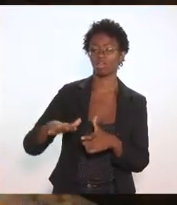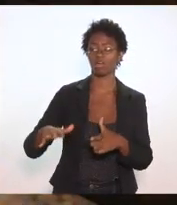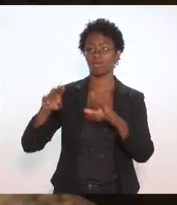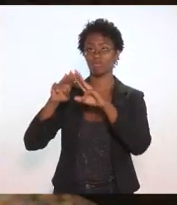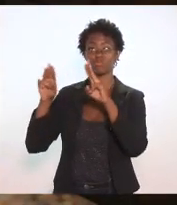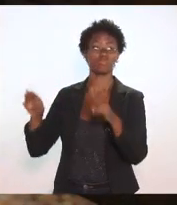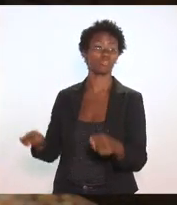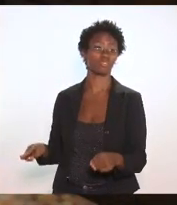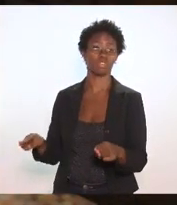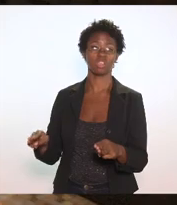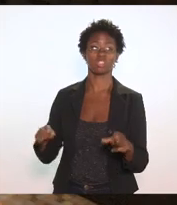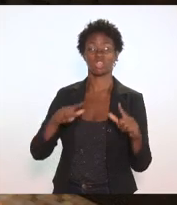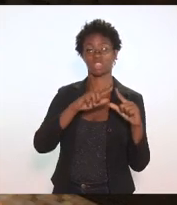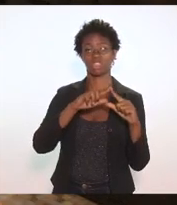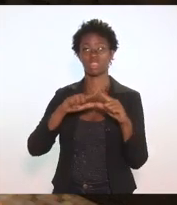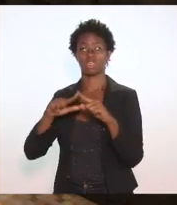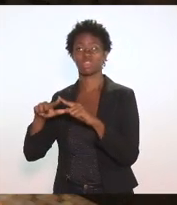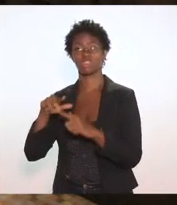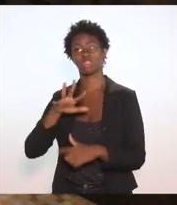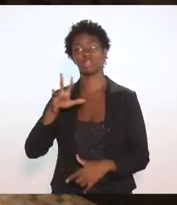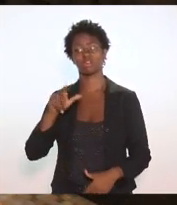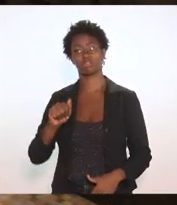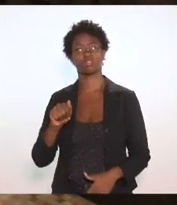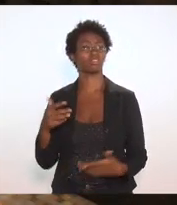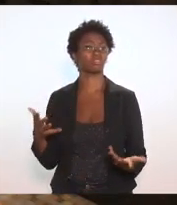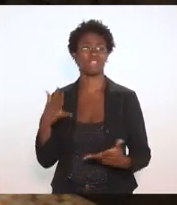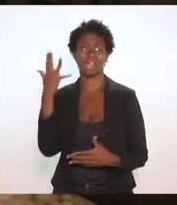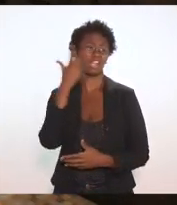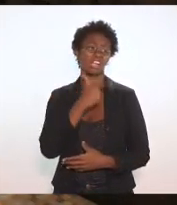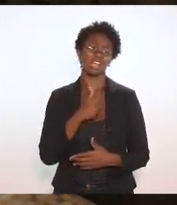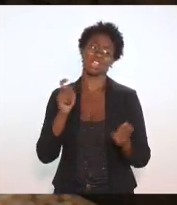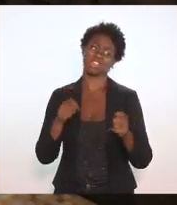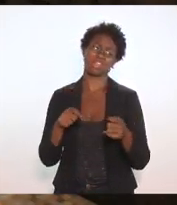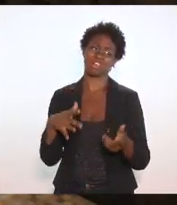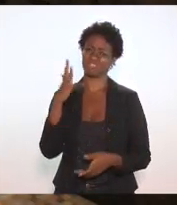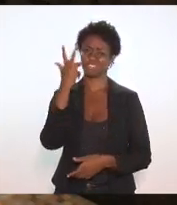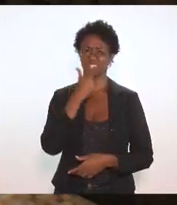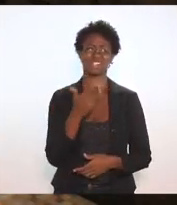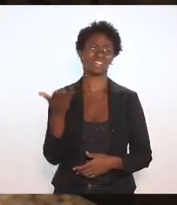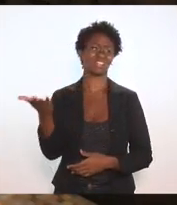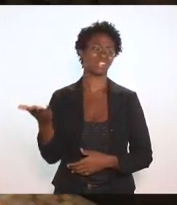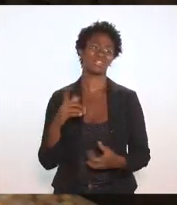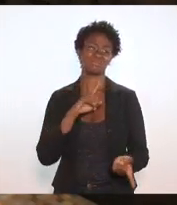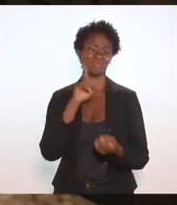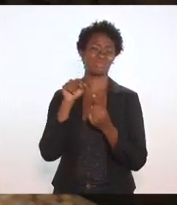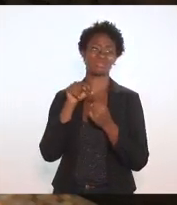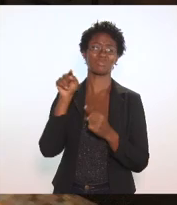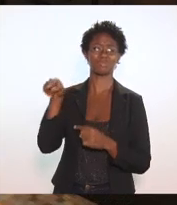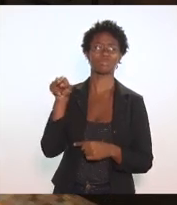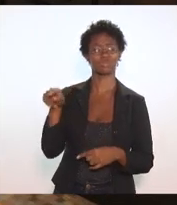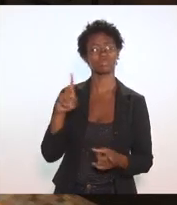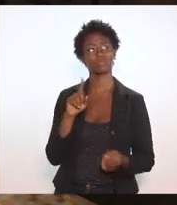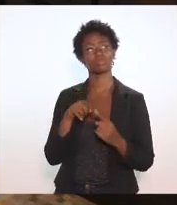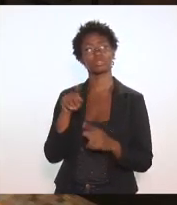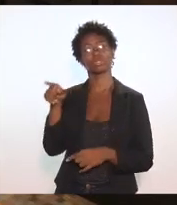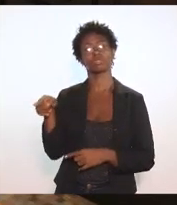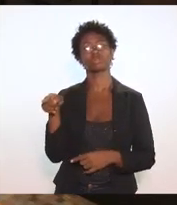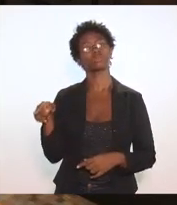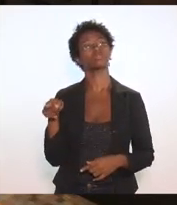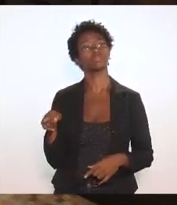museu das tradições africanas na Baixada Fluminense. Seria lindo que a destinação desse local pudesse ser nesse sentido,